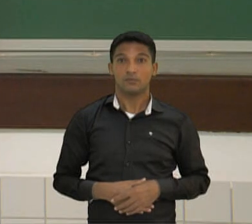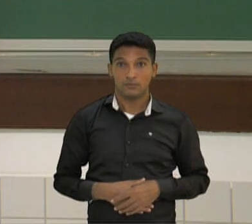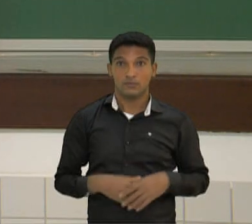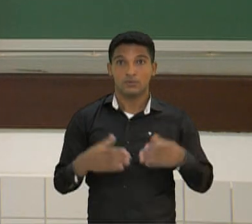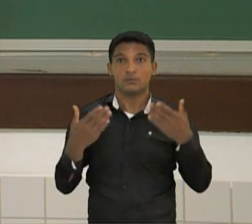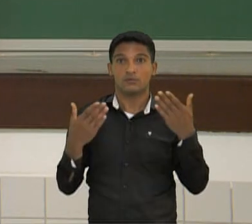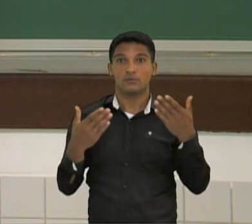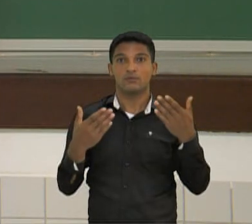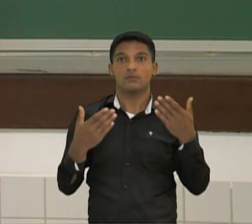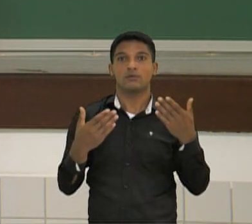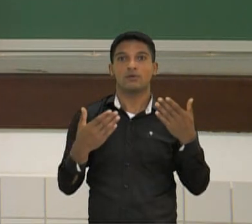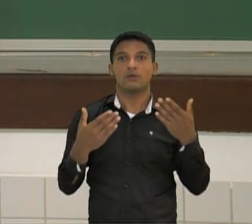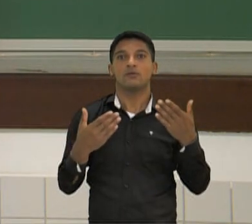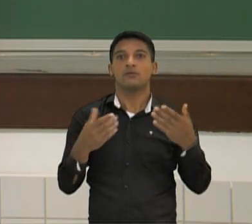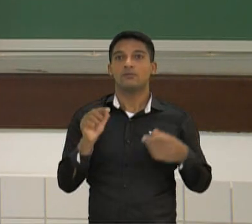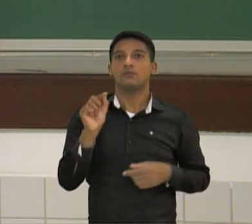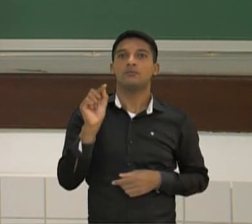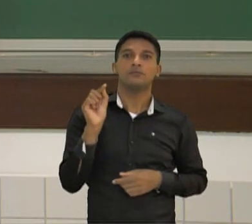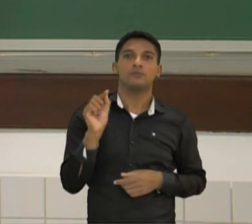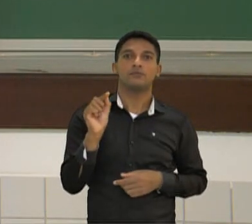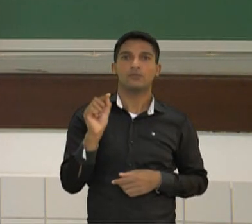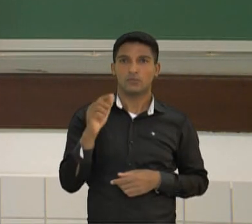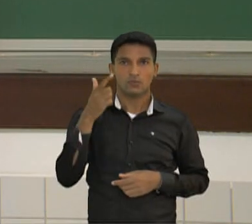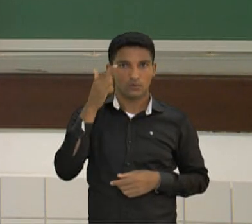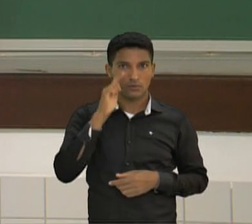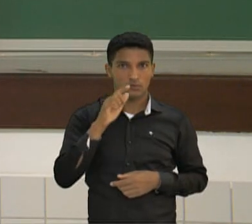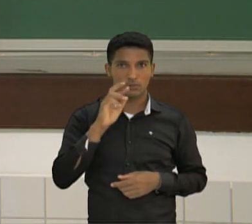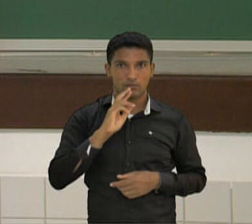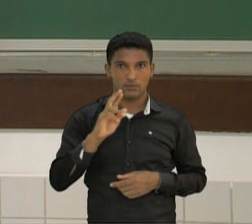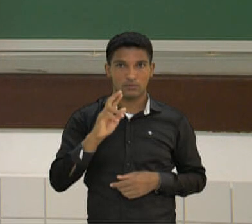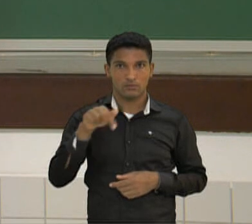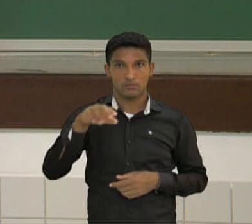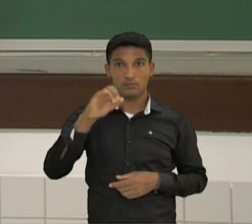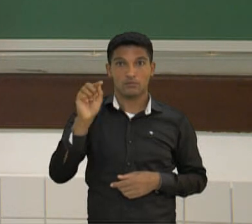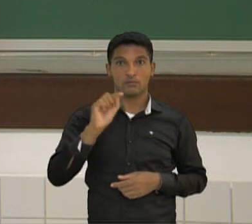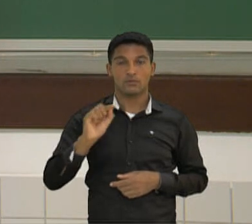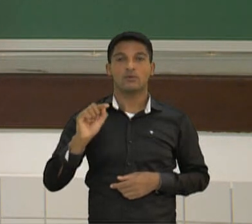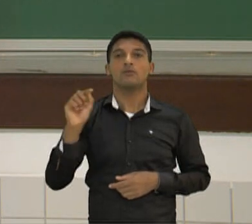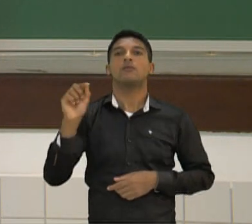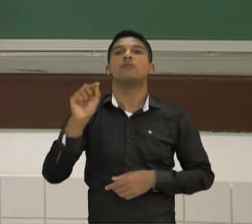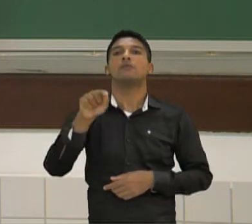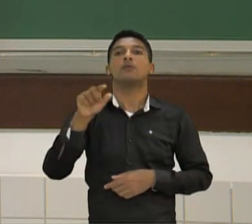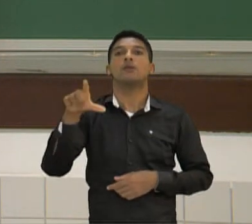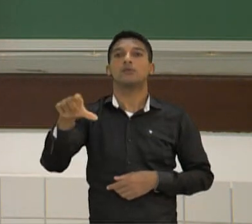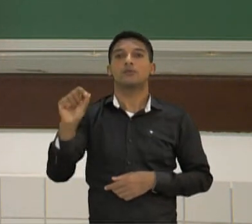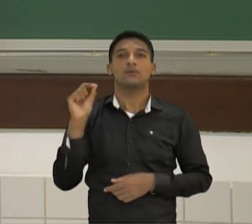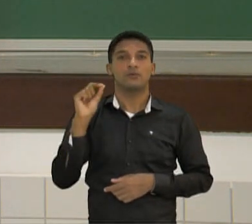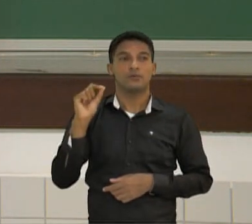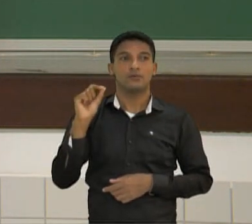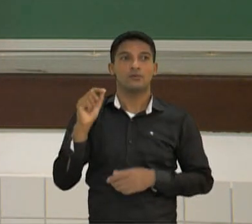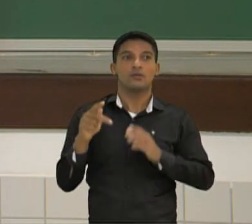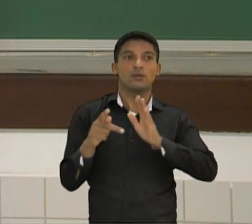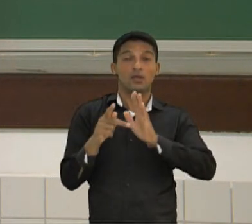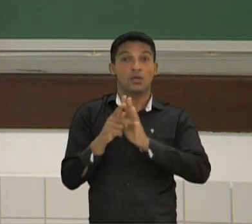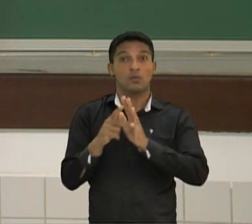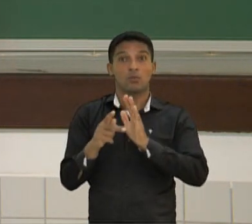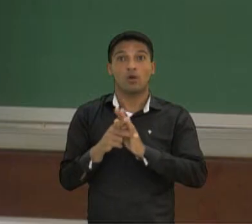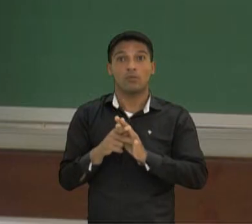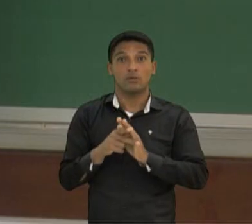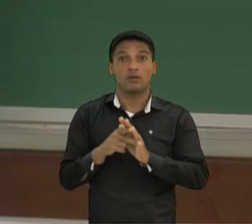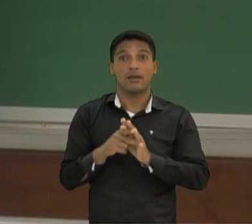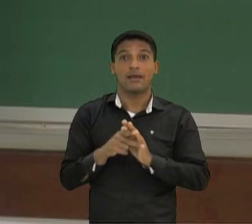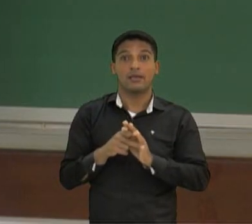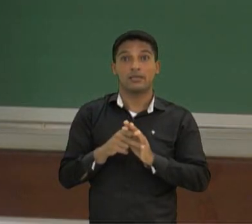Então, galerinha, suave na nave, conseguiram responder ao nosso quiz? Quem assinalou que os resíduos do sistema digestório